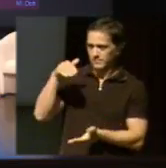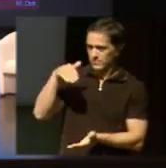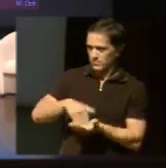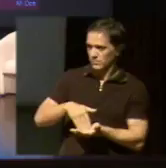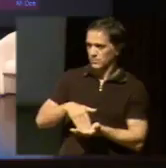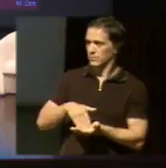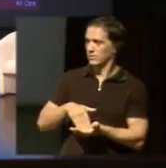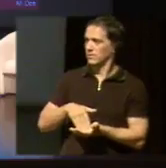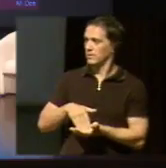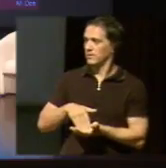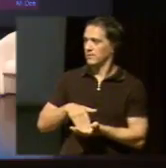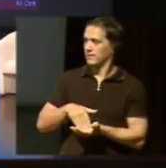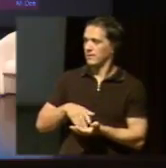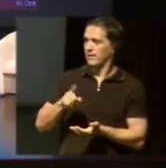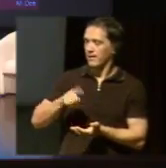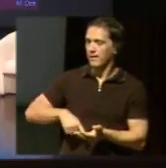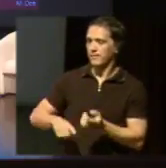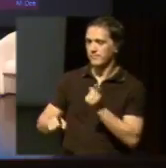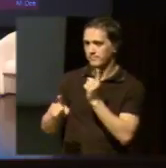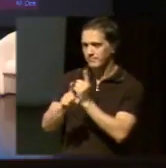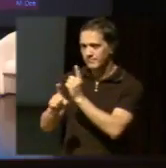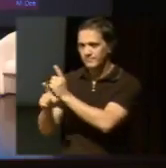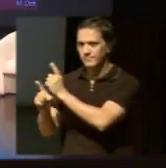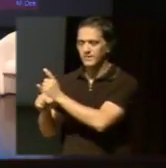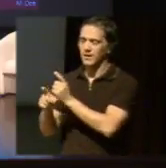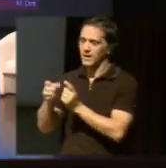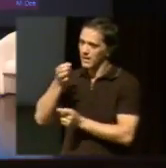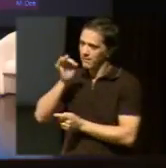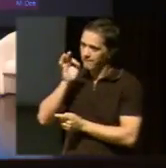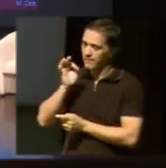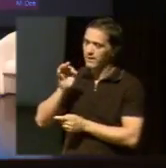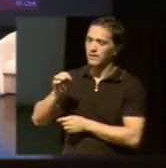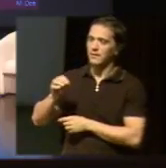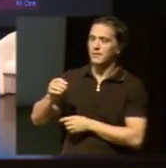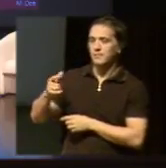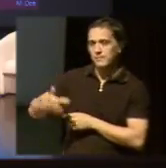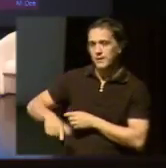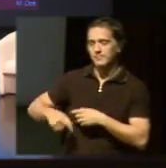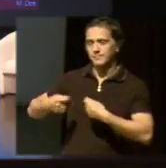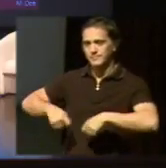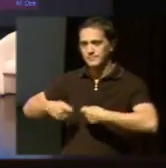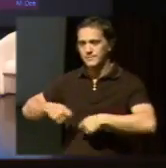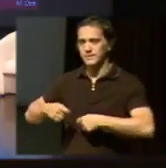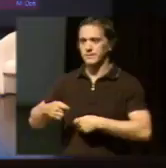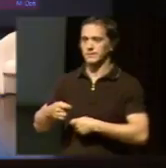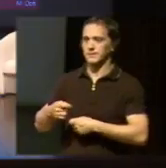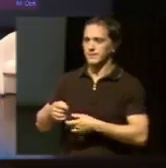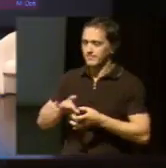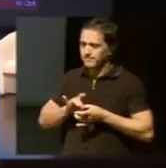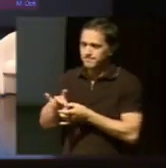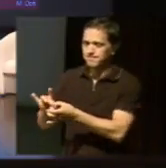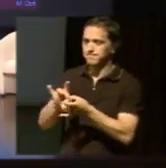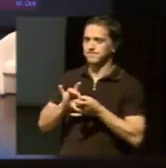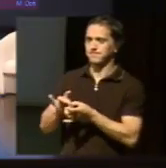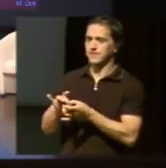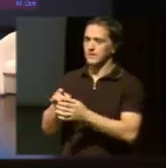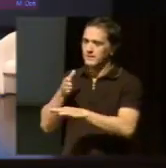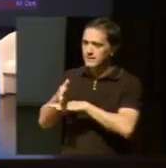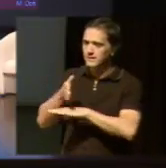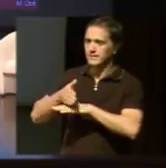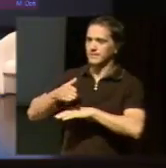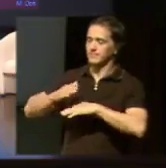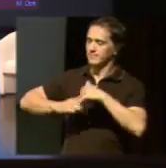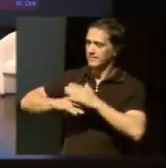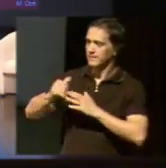queremos que não só se encontrem para tomar café, mas precisam se engajar. E a atividade conjunta